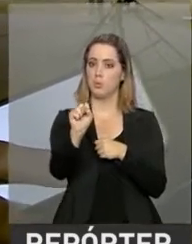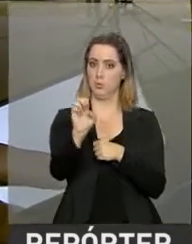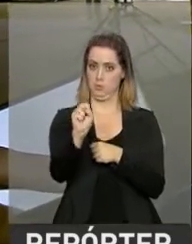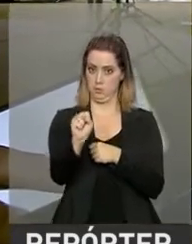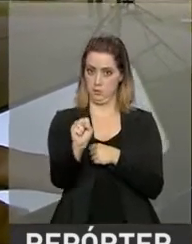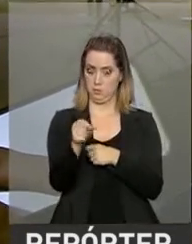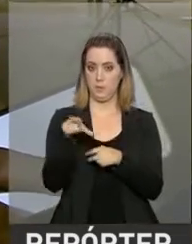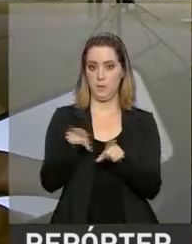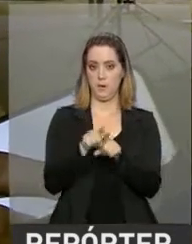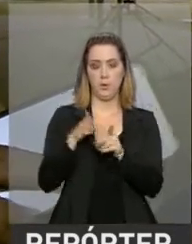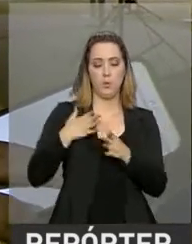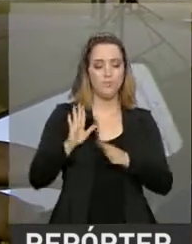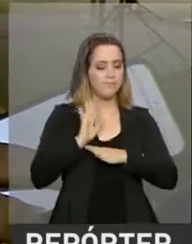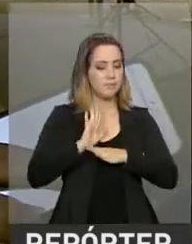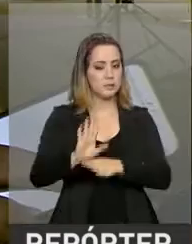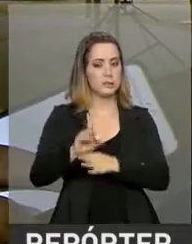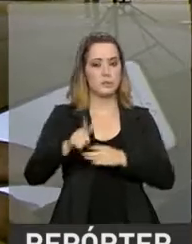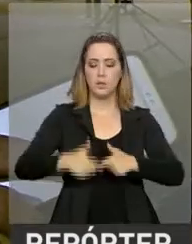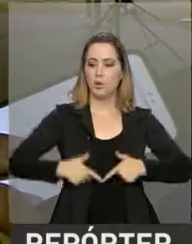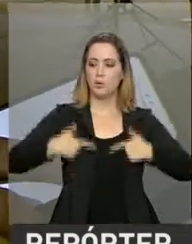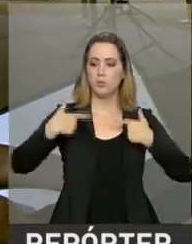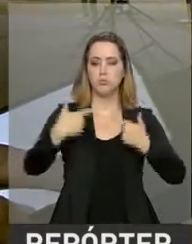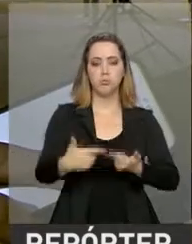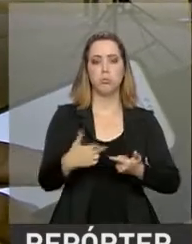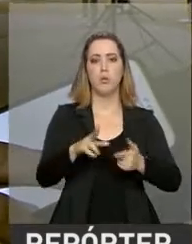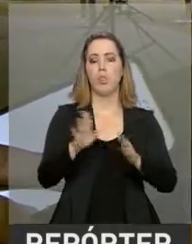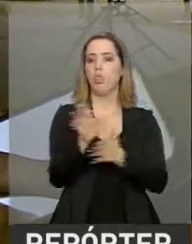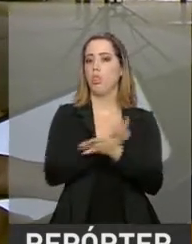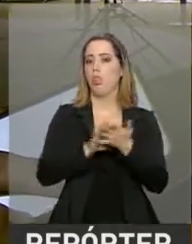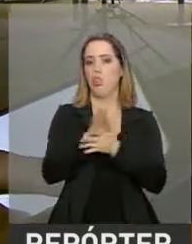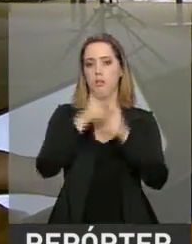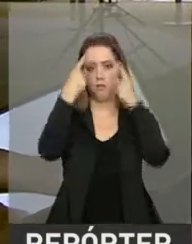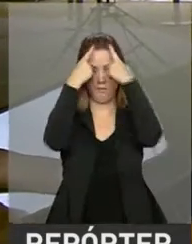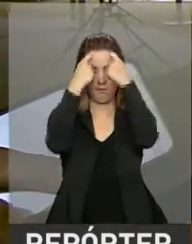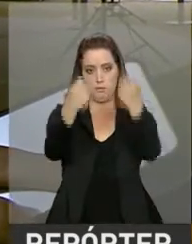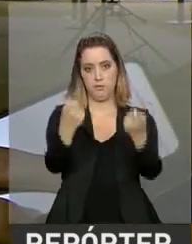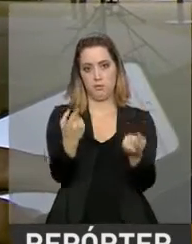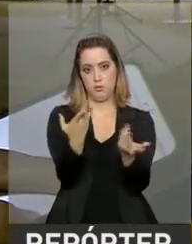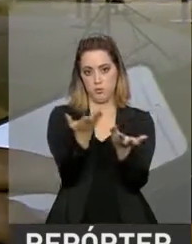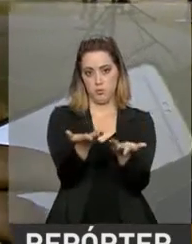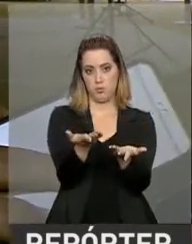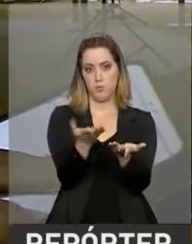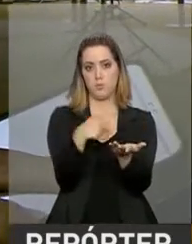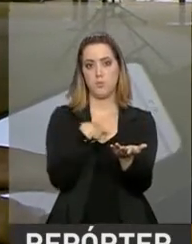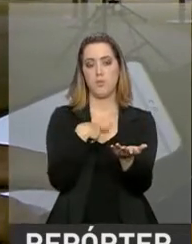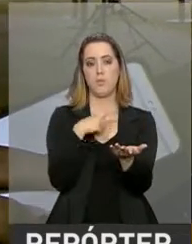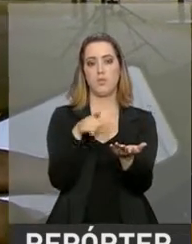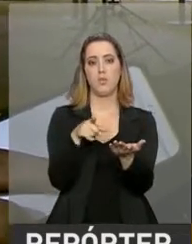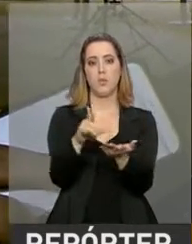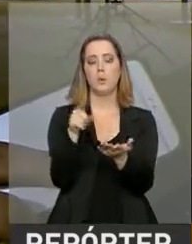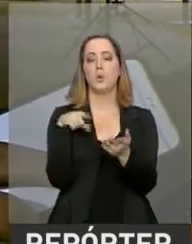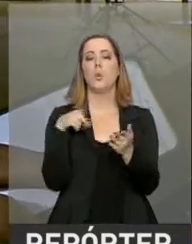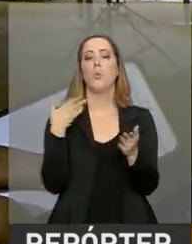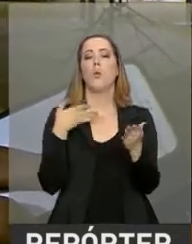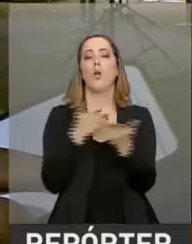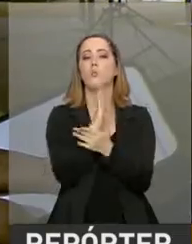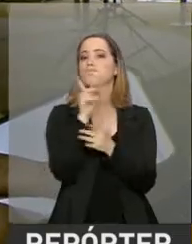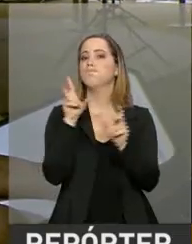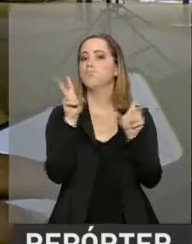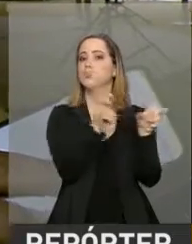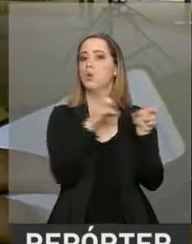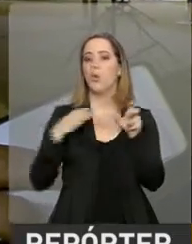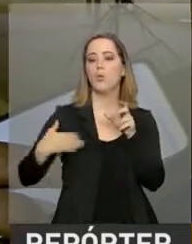politicamente sem violência sem matar ninguém conseguiu é um fato importantíssimo que é